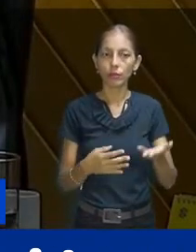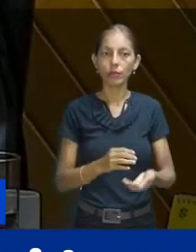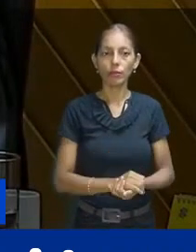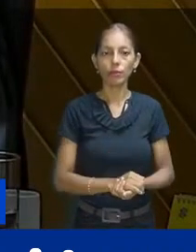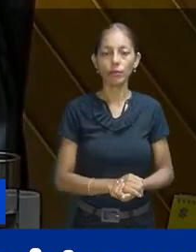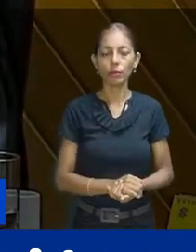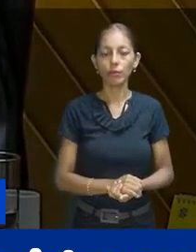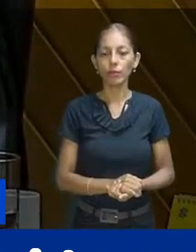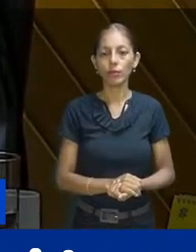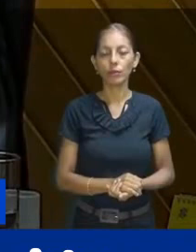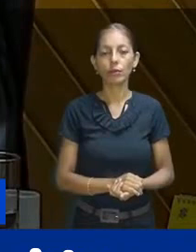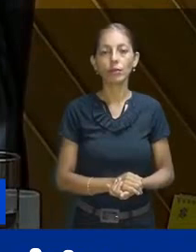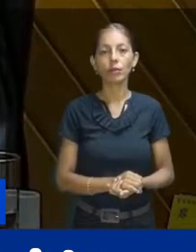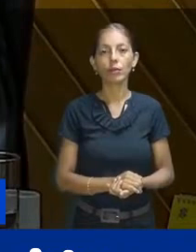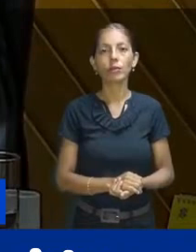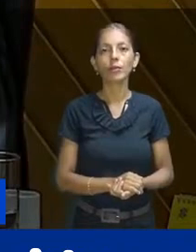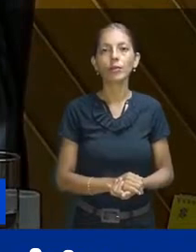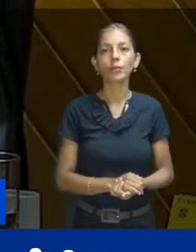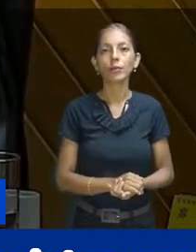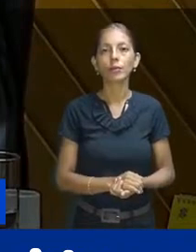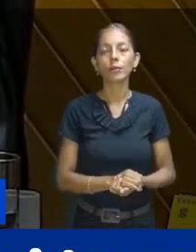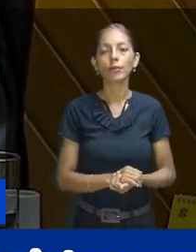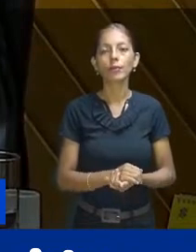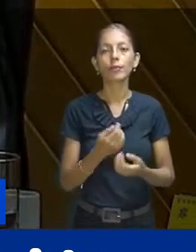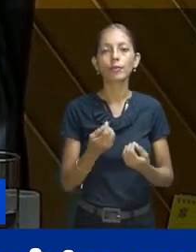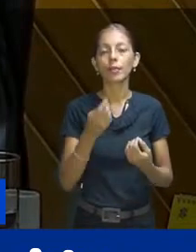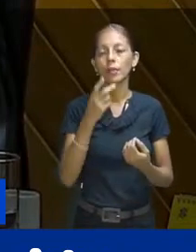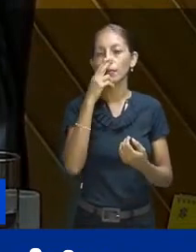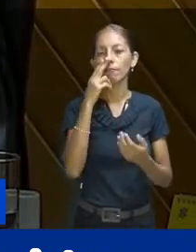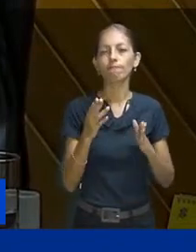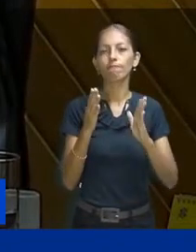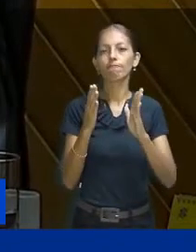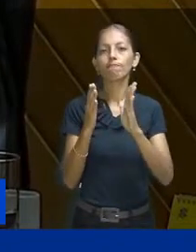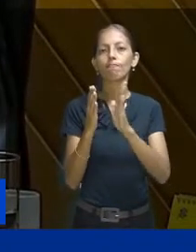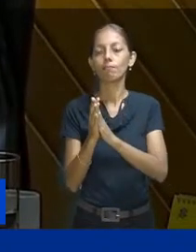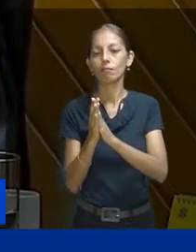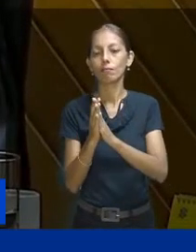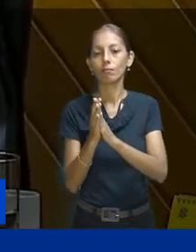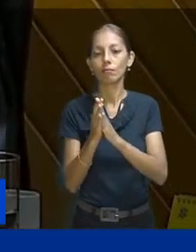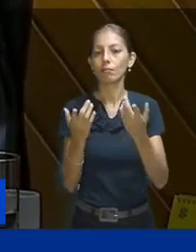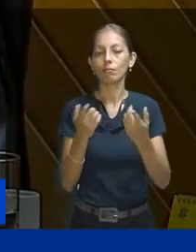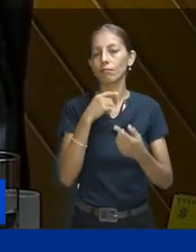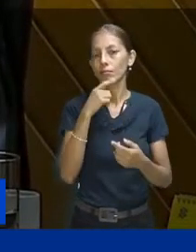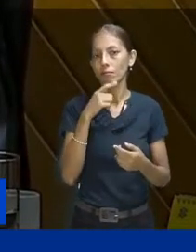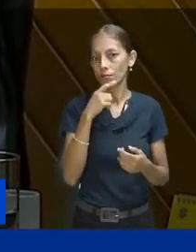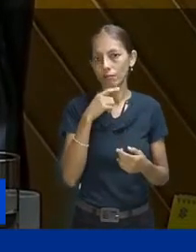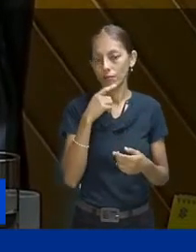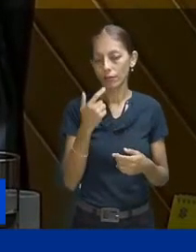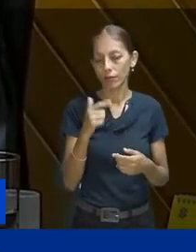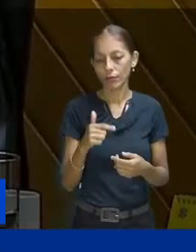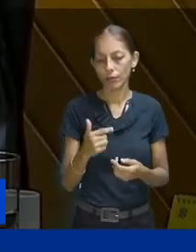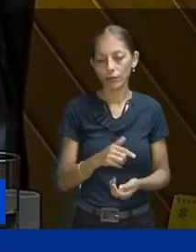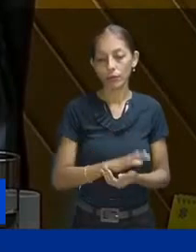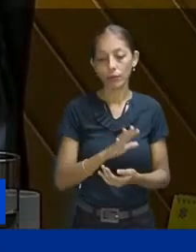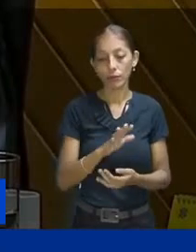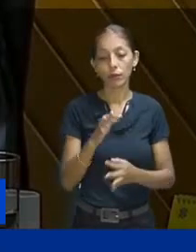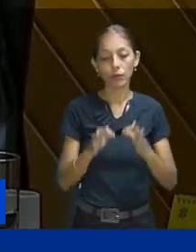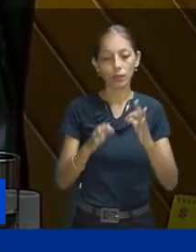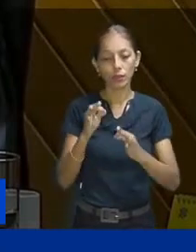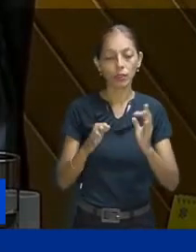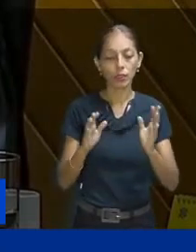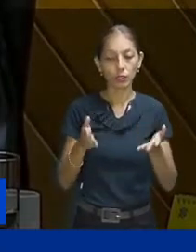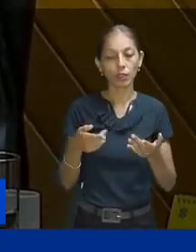princípios levantados não constitui enfrentamento direto da tese, mas sim evidente omissão do julgado. Isso porque o Ministério